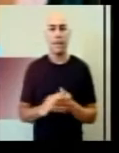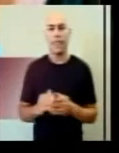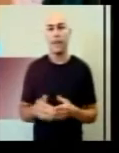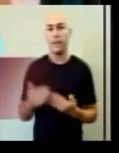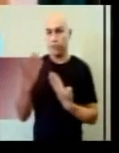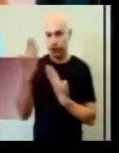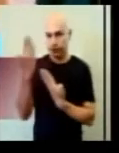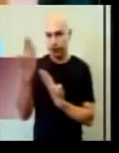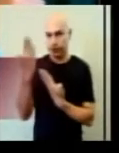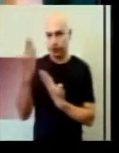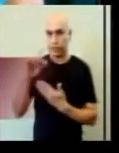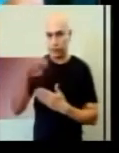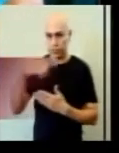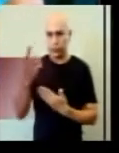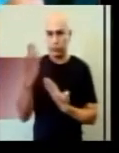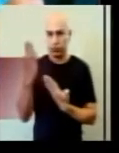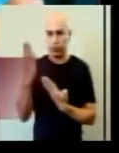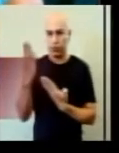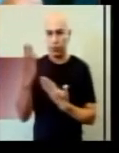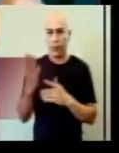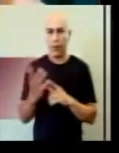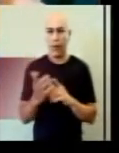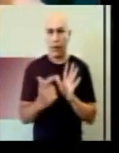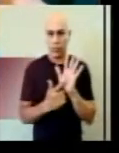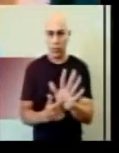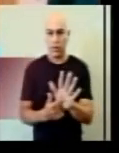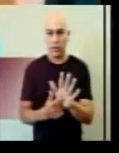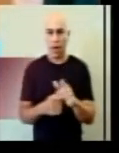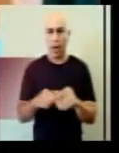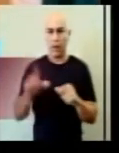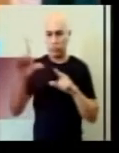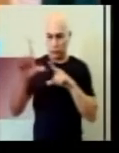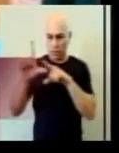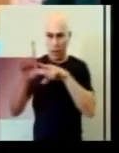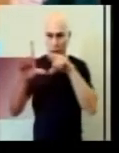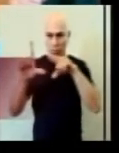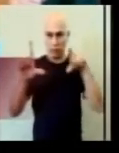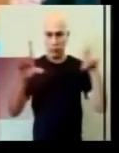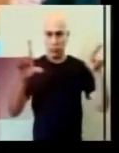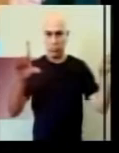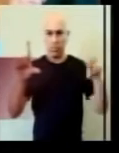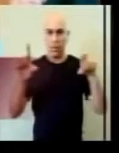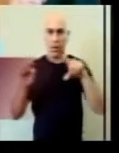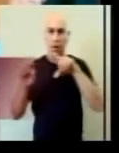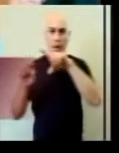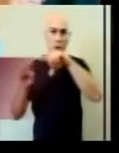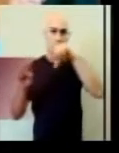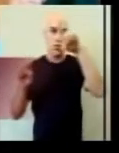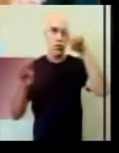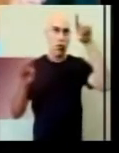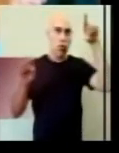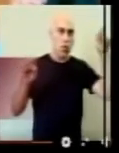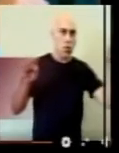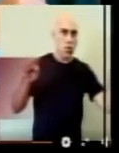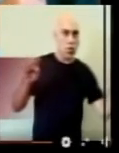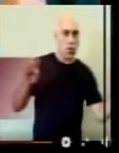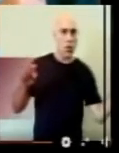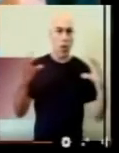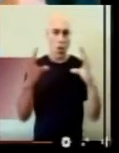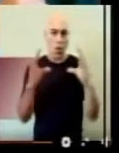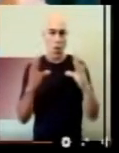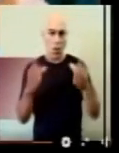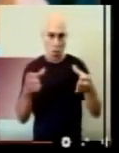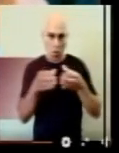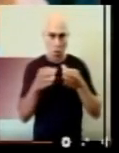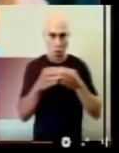slide, você vai ver que é uma curva de achatamento que foi a proposta do comitê desde o início, que